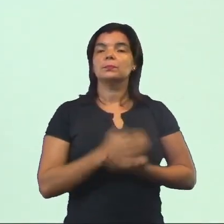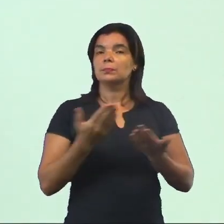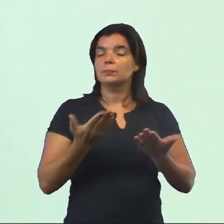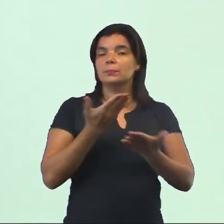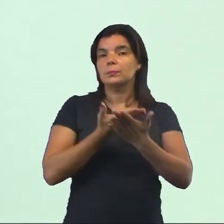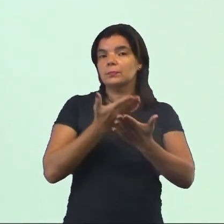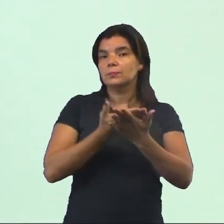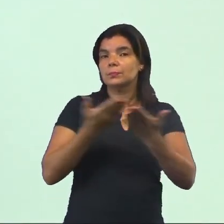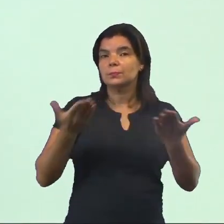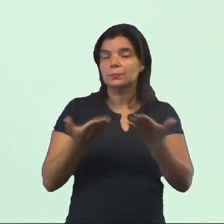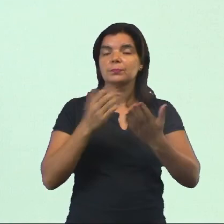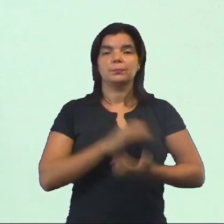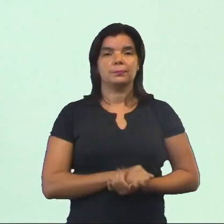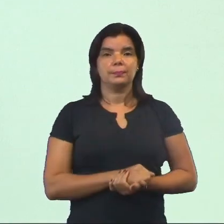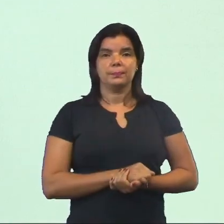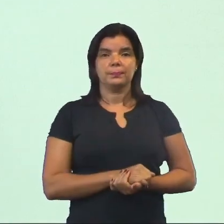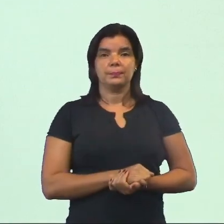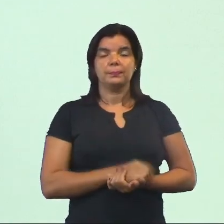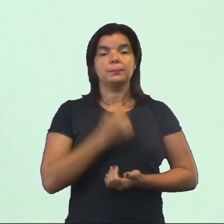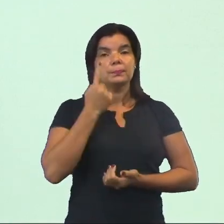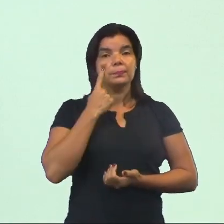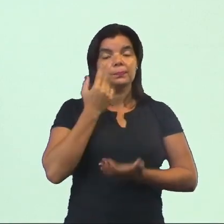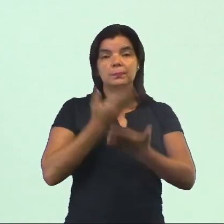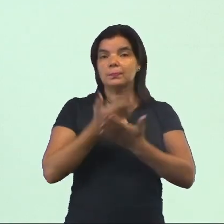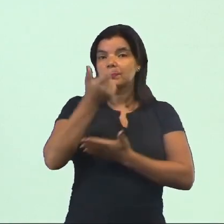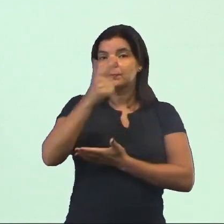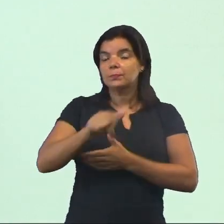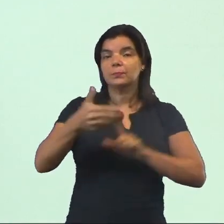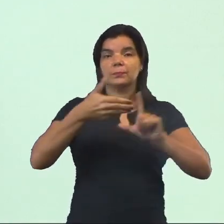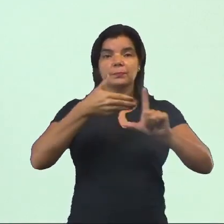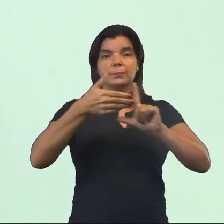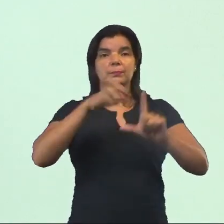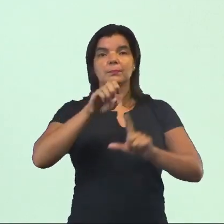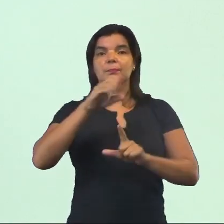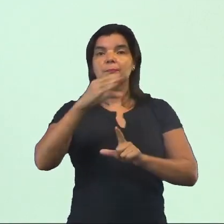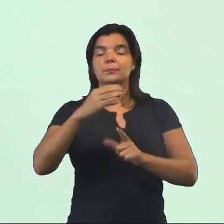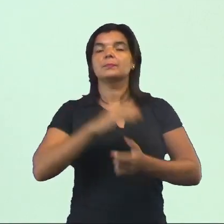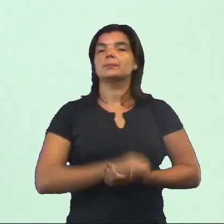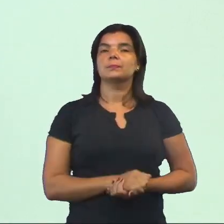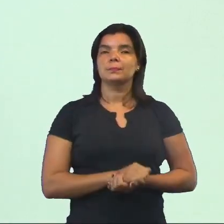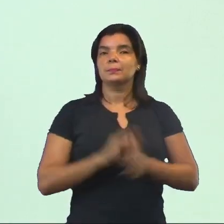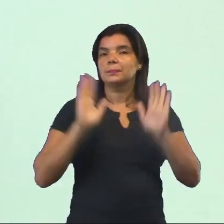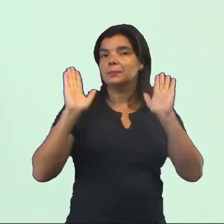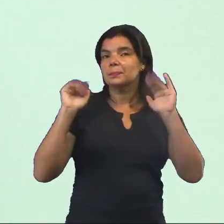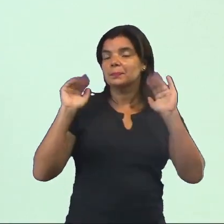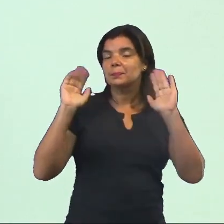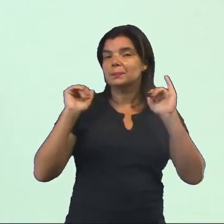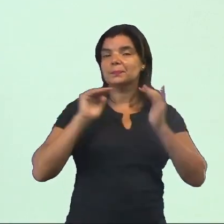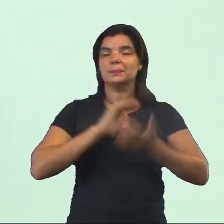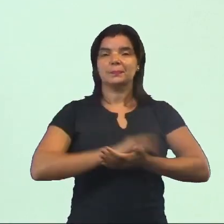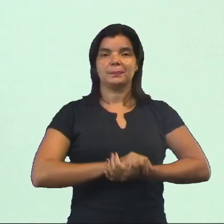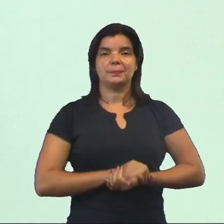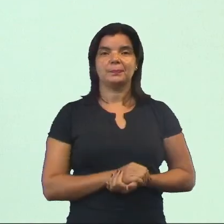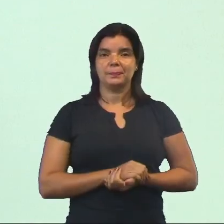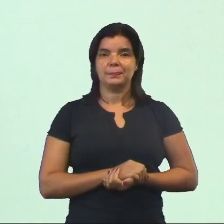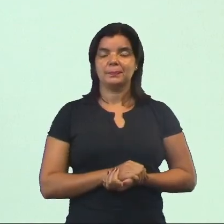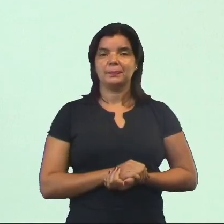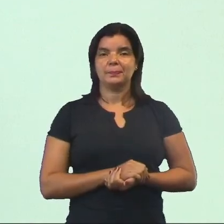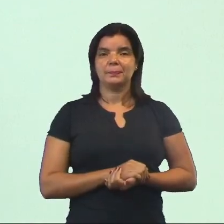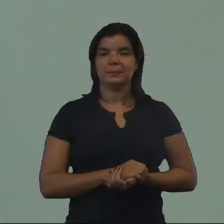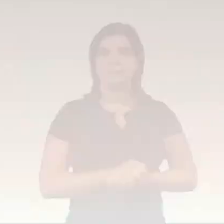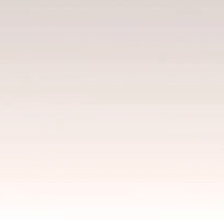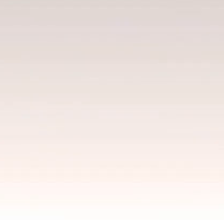Essa foi a nossa aula de hoje. Para rever essa aula, acesse a plataforma Eduque. Até a próxima aula.